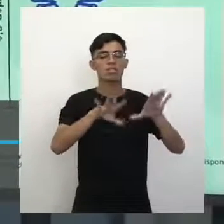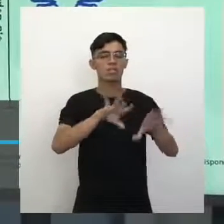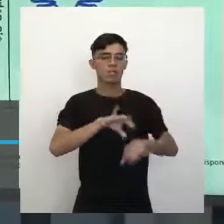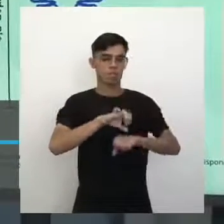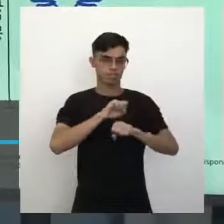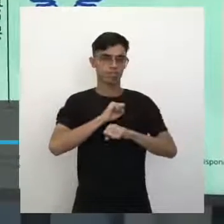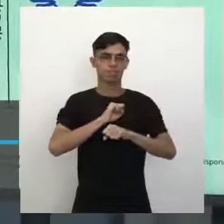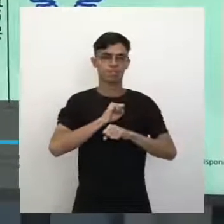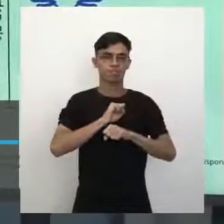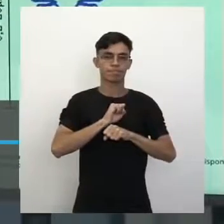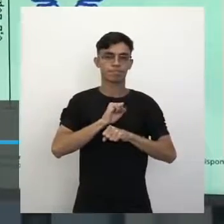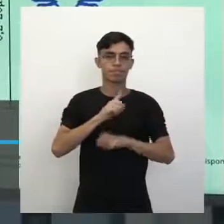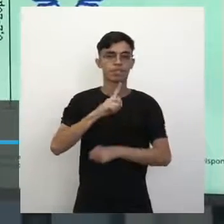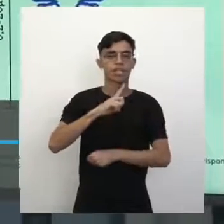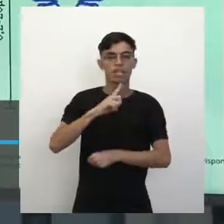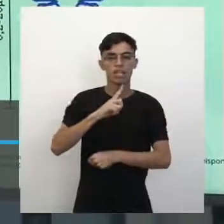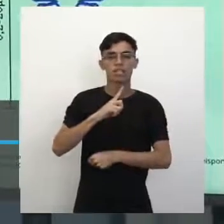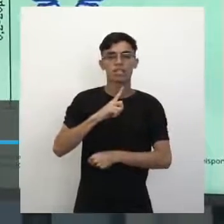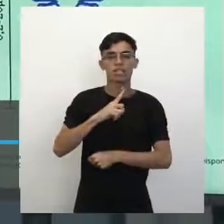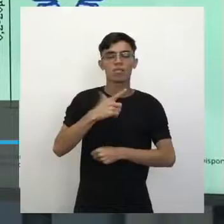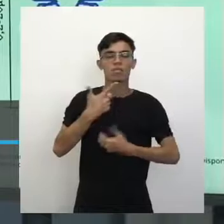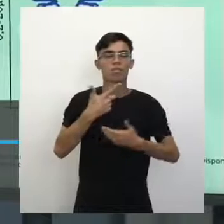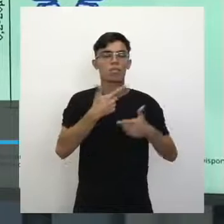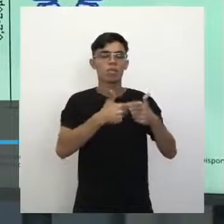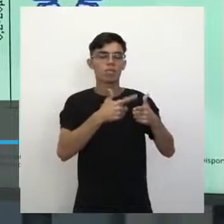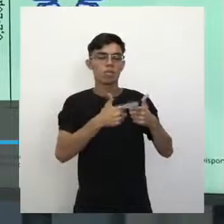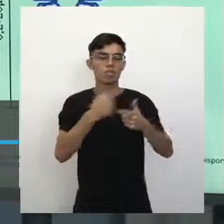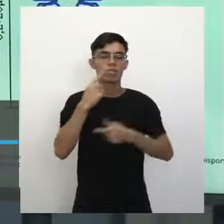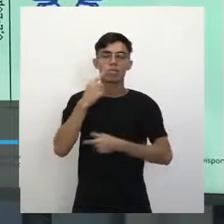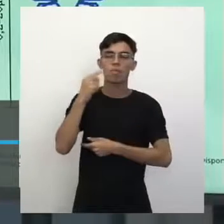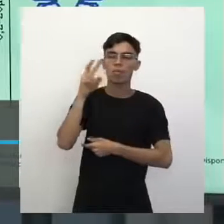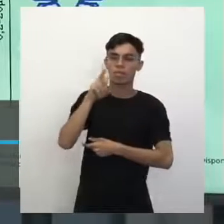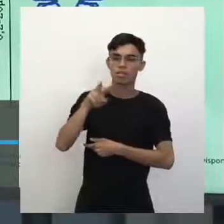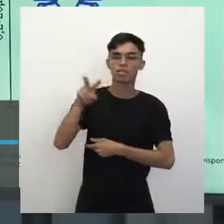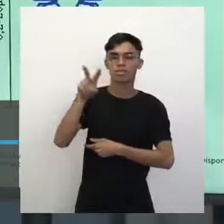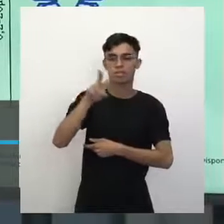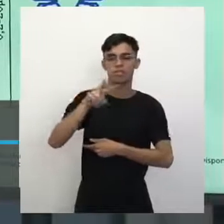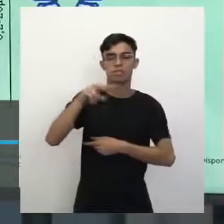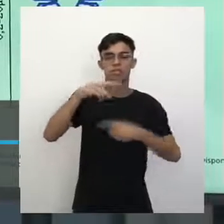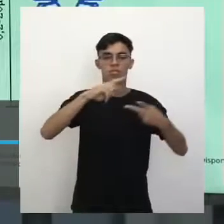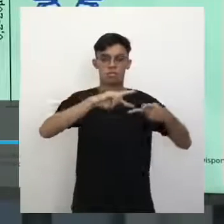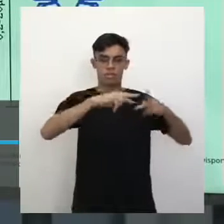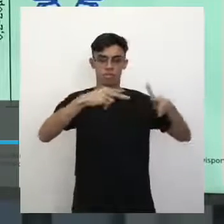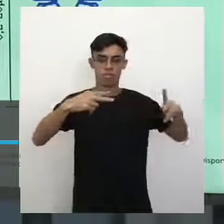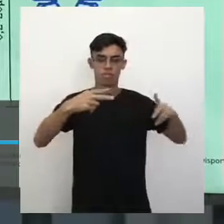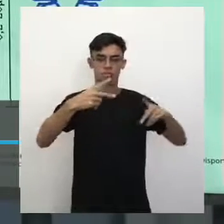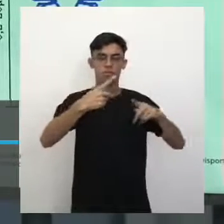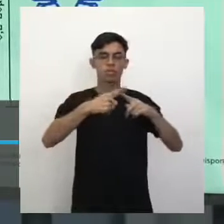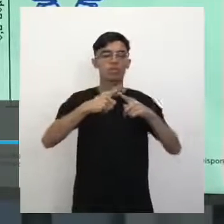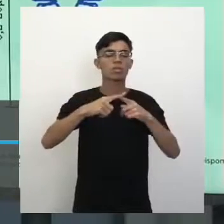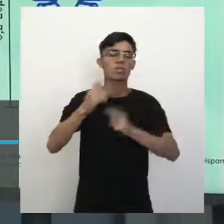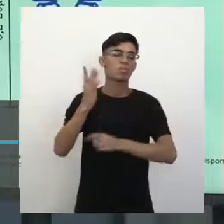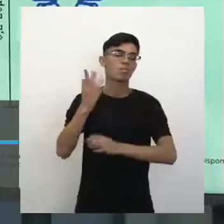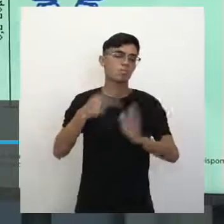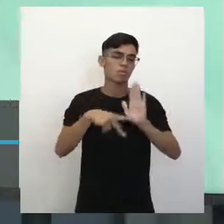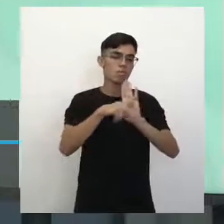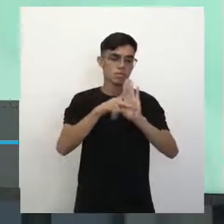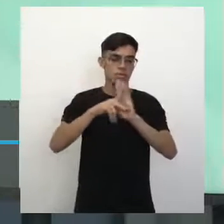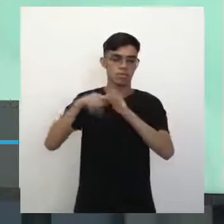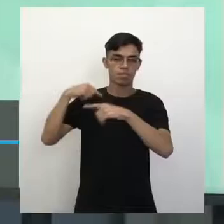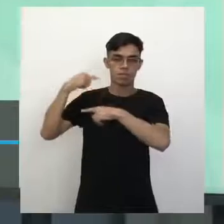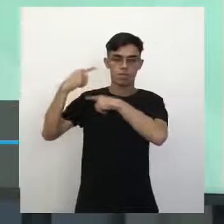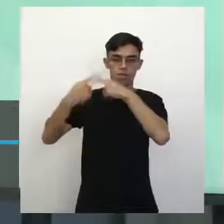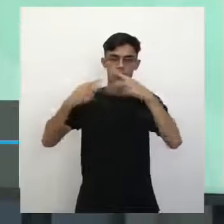Alguns casos, alguns tipos de problema de visão, já se sabe que é determinado neste momento, porque são fatores genéticos. Tá